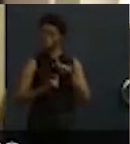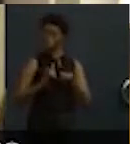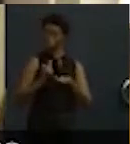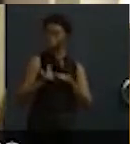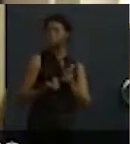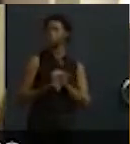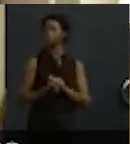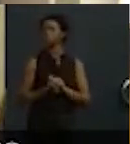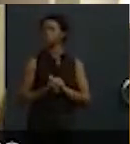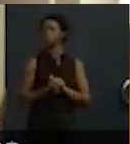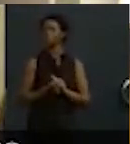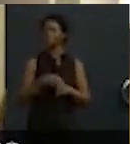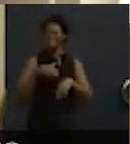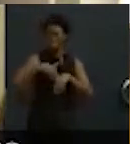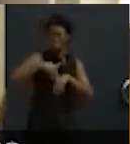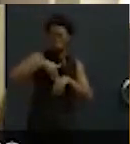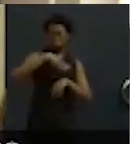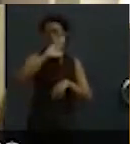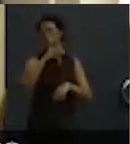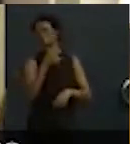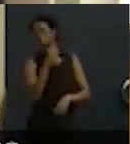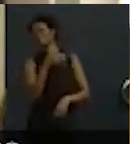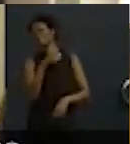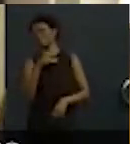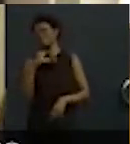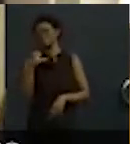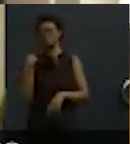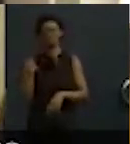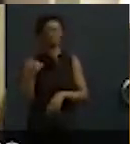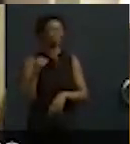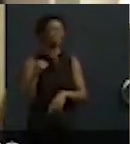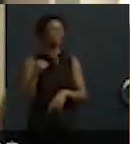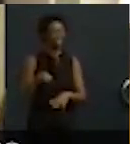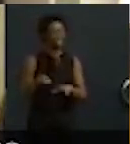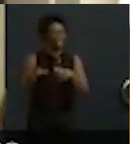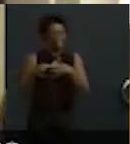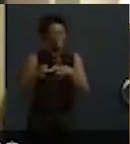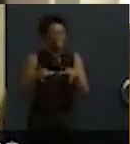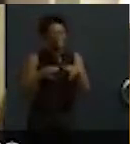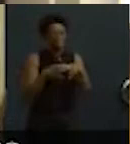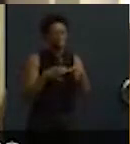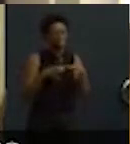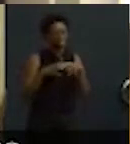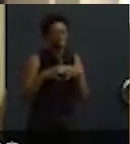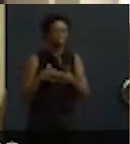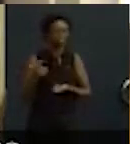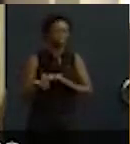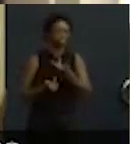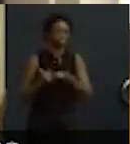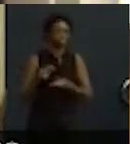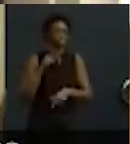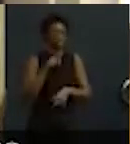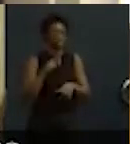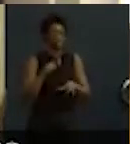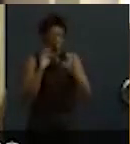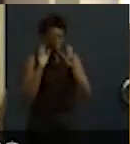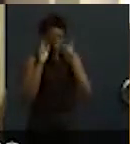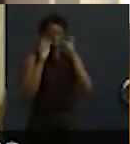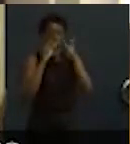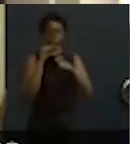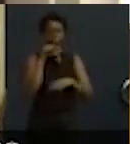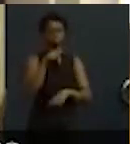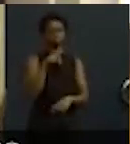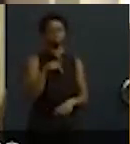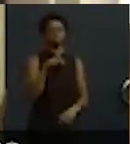de 10 de órgãos de execução, tendo amplo destaque na área civil, de família e